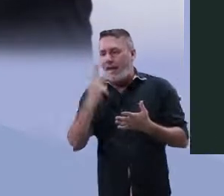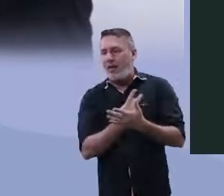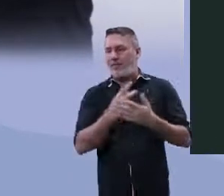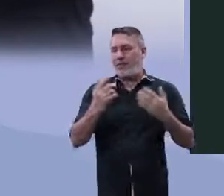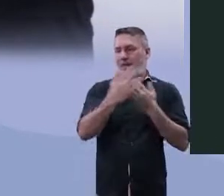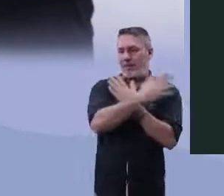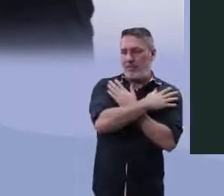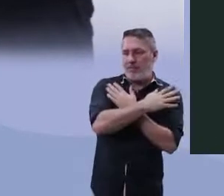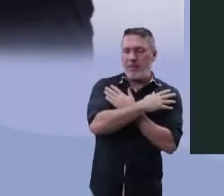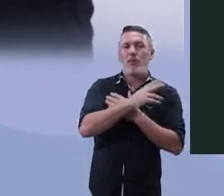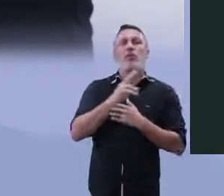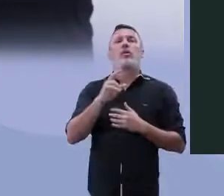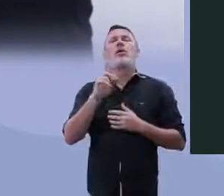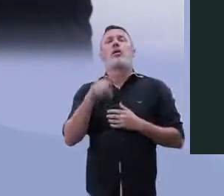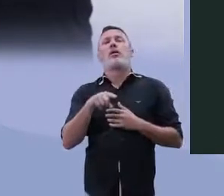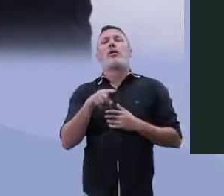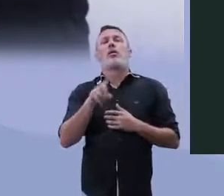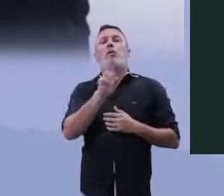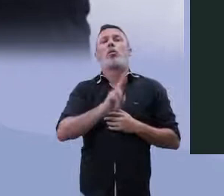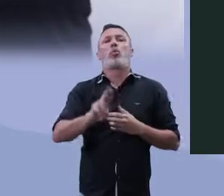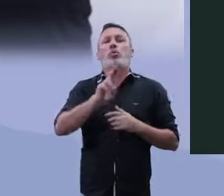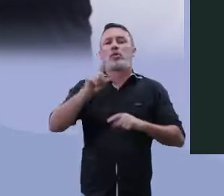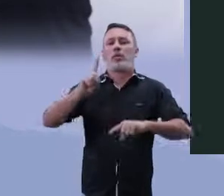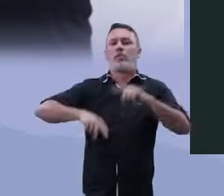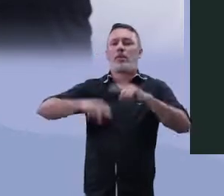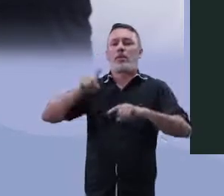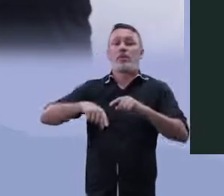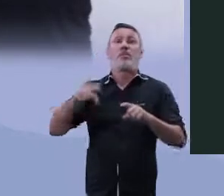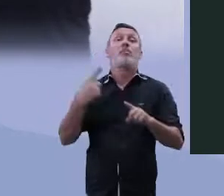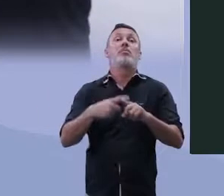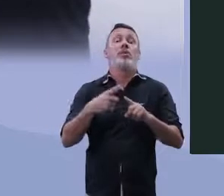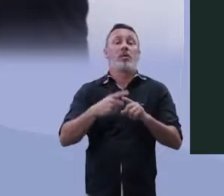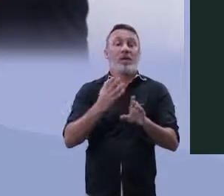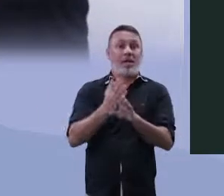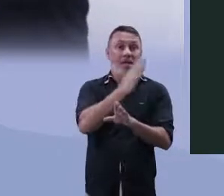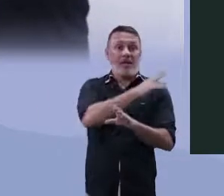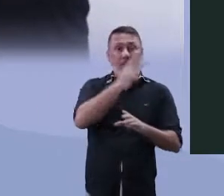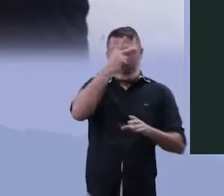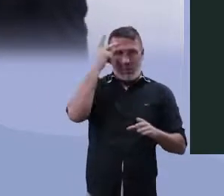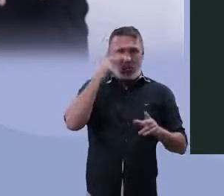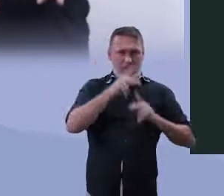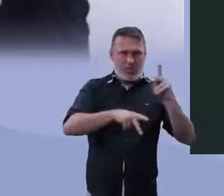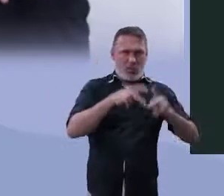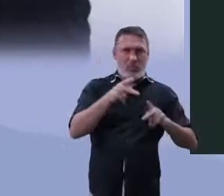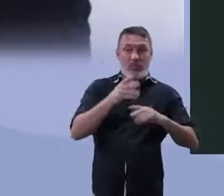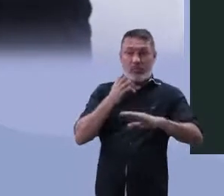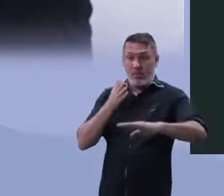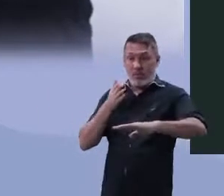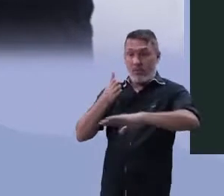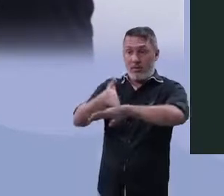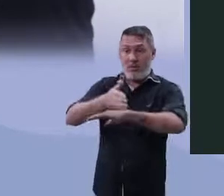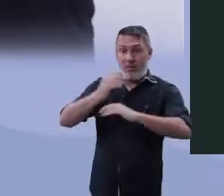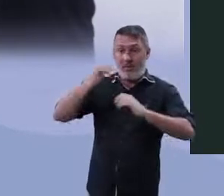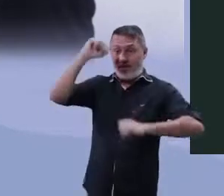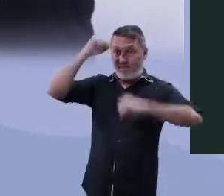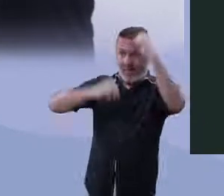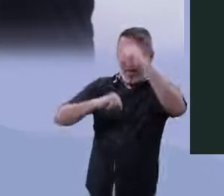do desemprego era exatamente a utilização do maquinário industrial. Então, eles invadiam as fábricas, quebravam as máquinas, acreditando